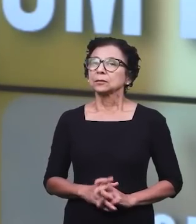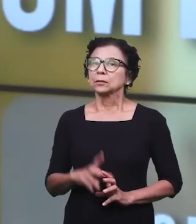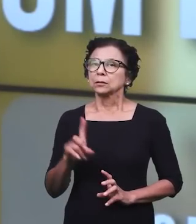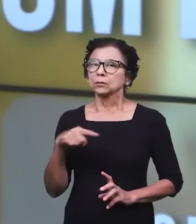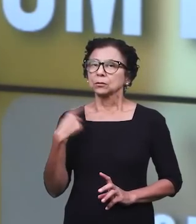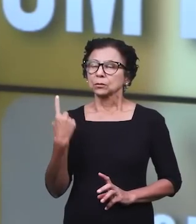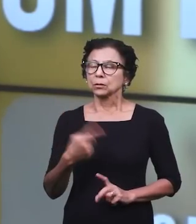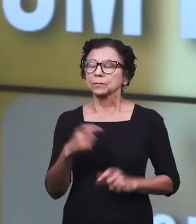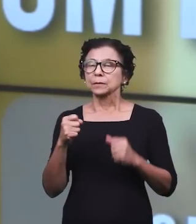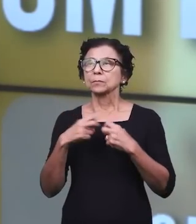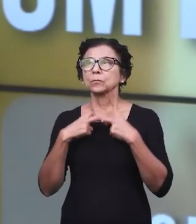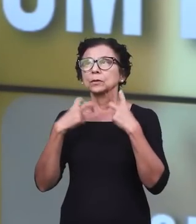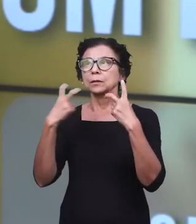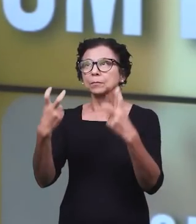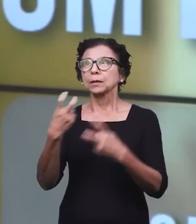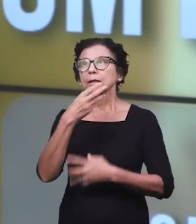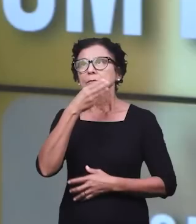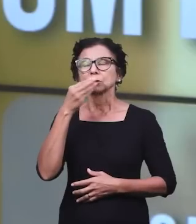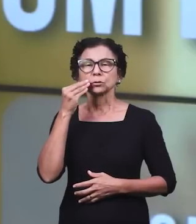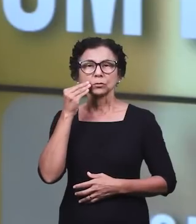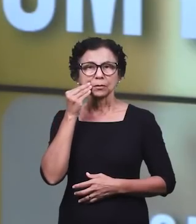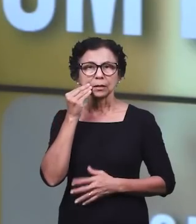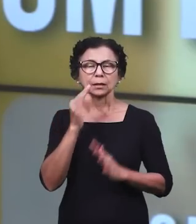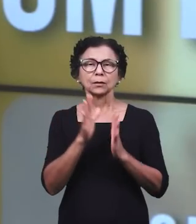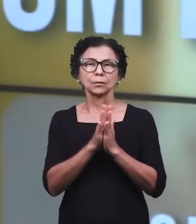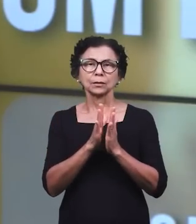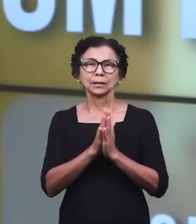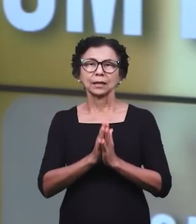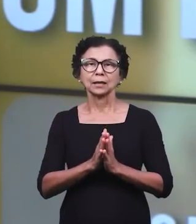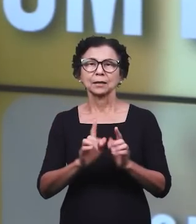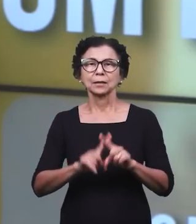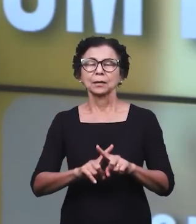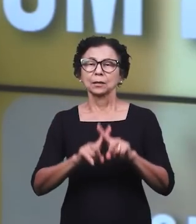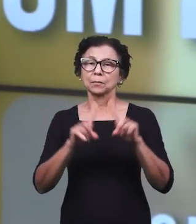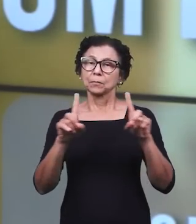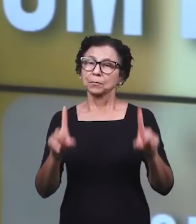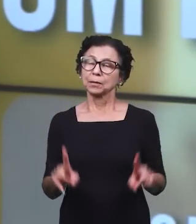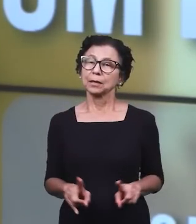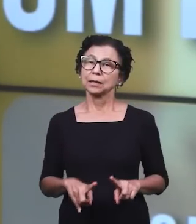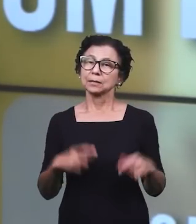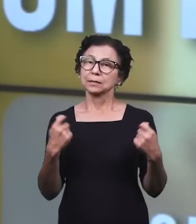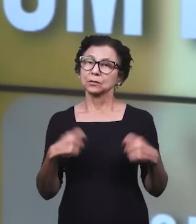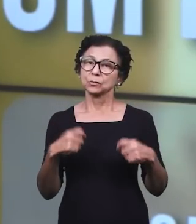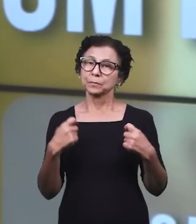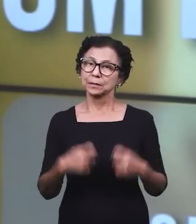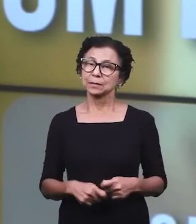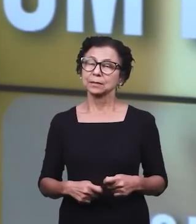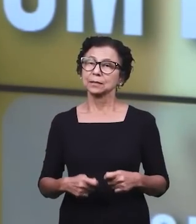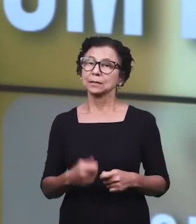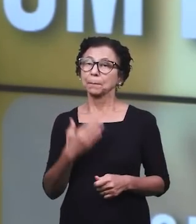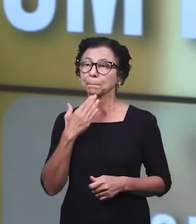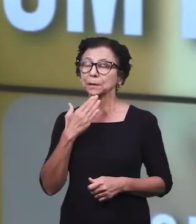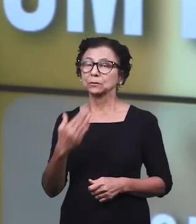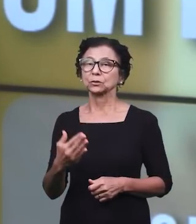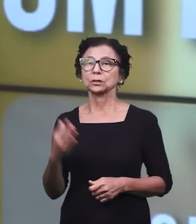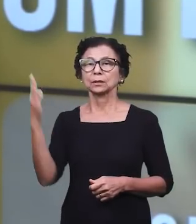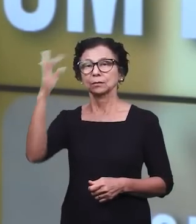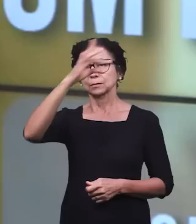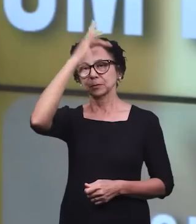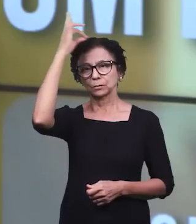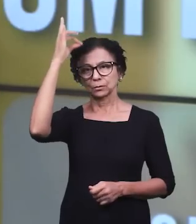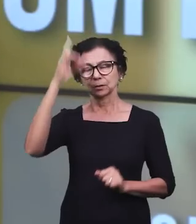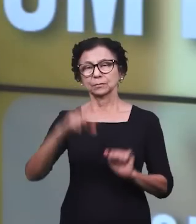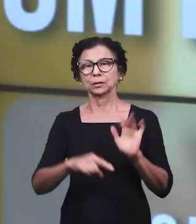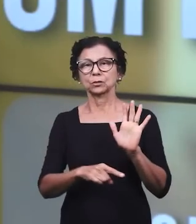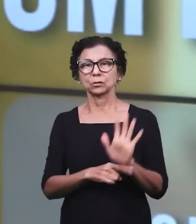faz melhor que ele. Às vezes a gente escolhe muito pelo olhar, a gente acha que é uma coisa e depois não é, porque é enganoso o coração do homem.